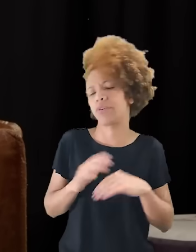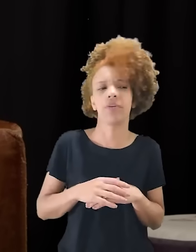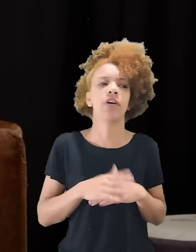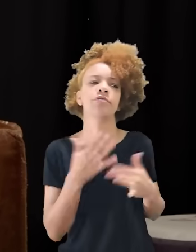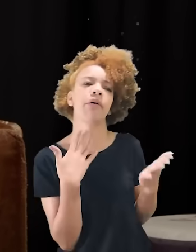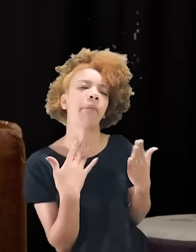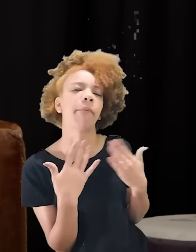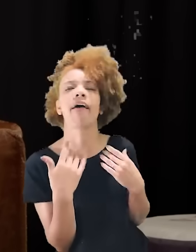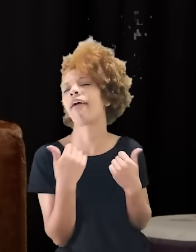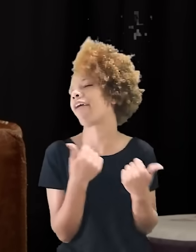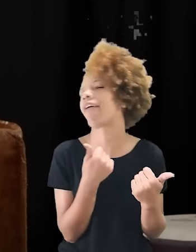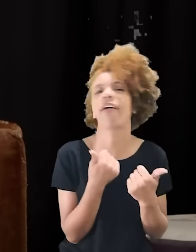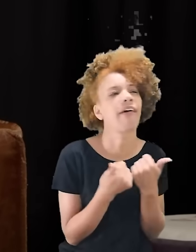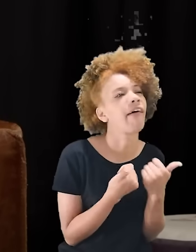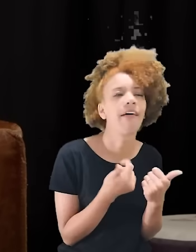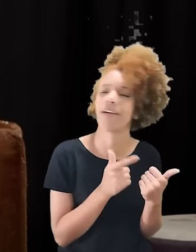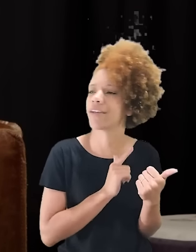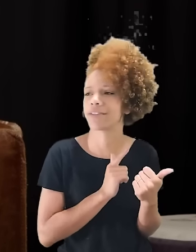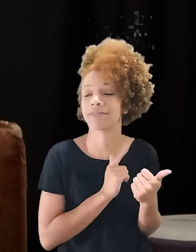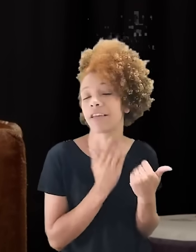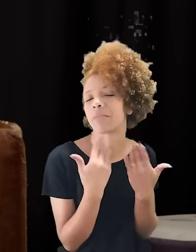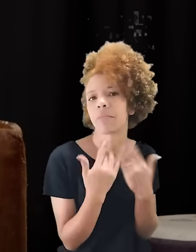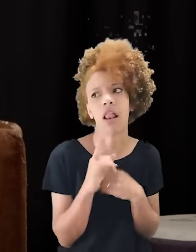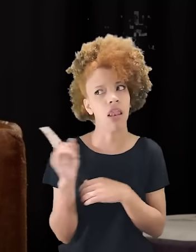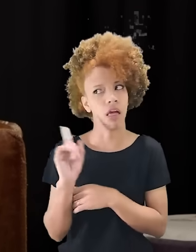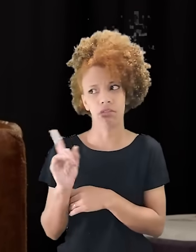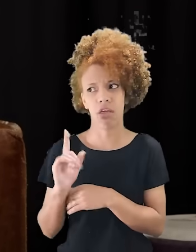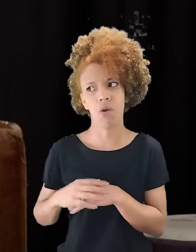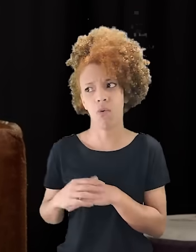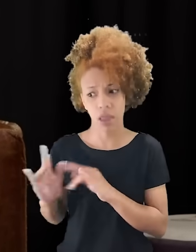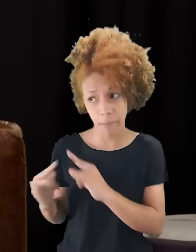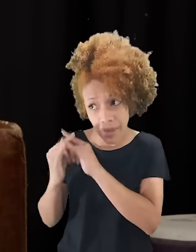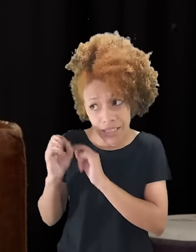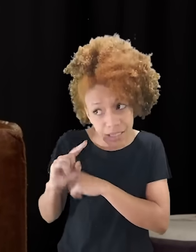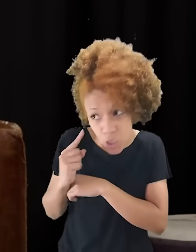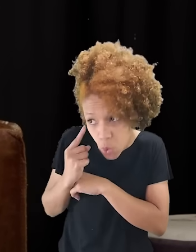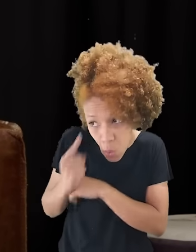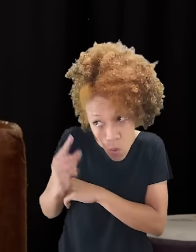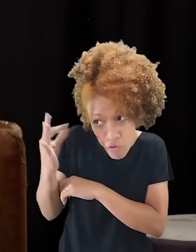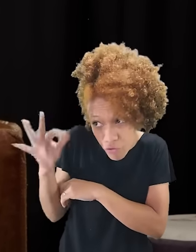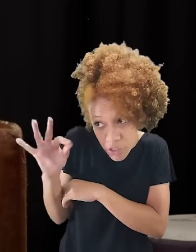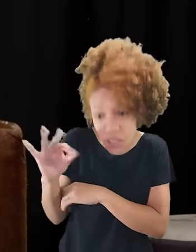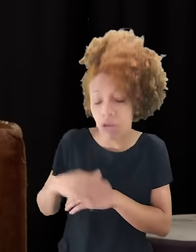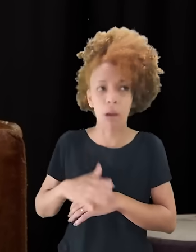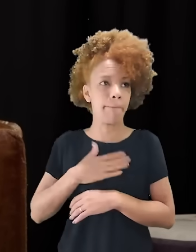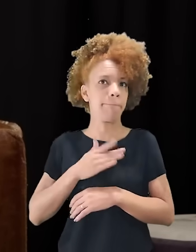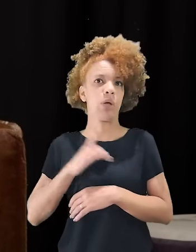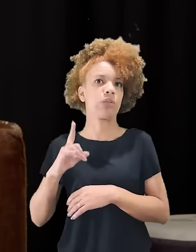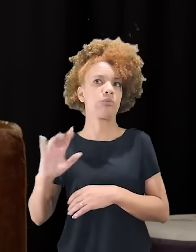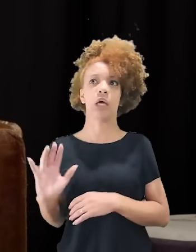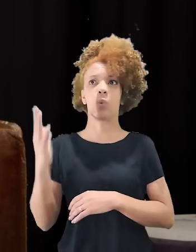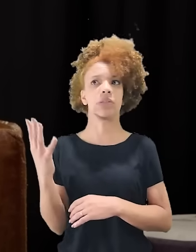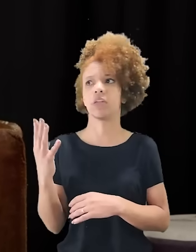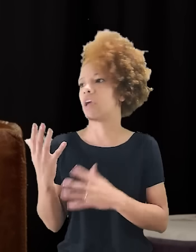vai levando no papo e tudo tem aquela conversa lá não se um francês Fala meu Deus